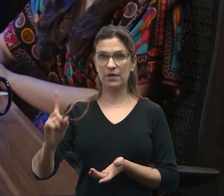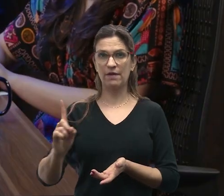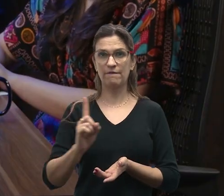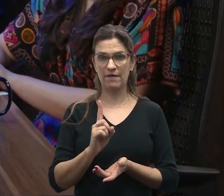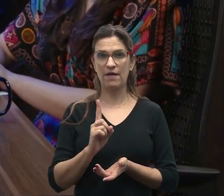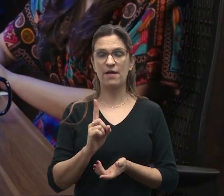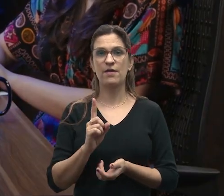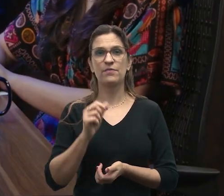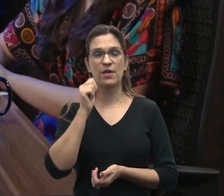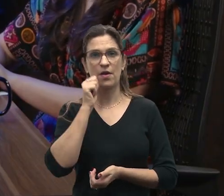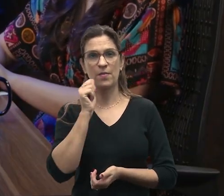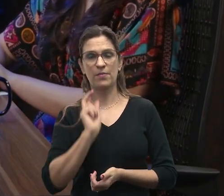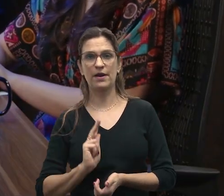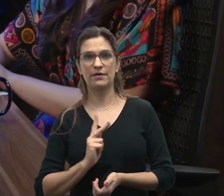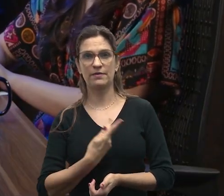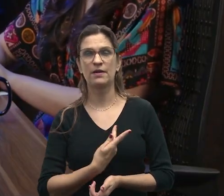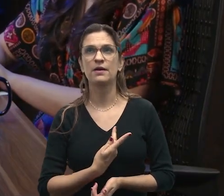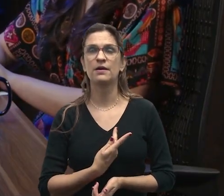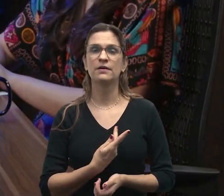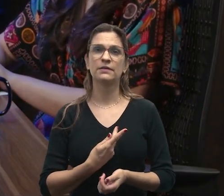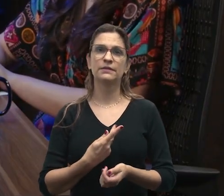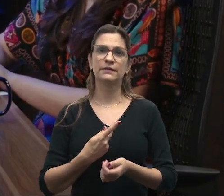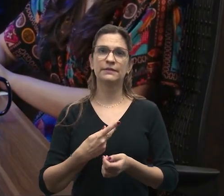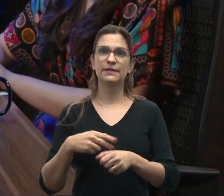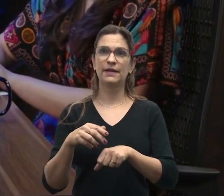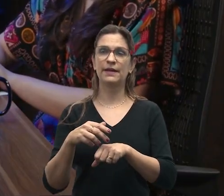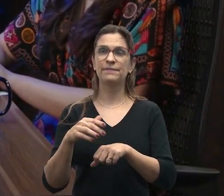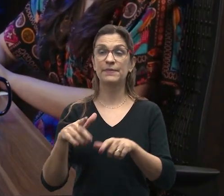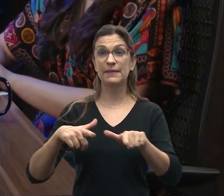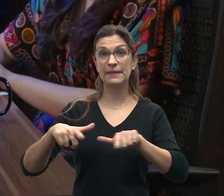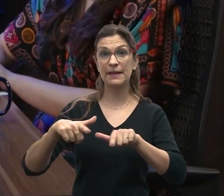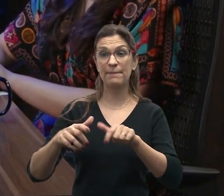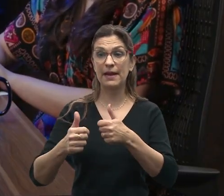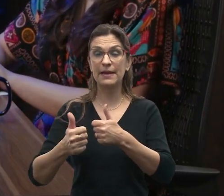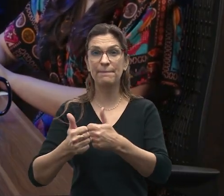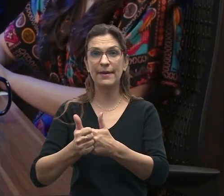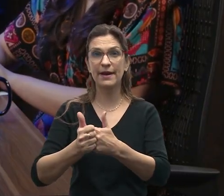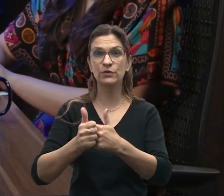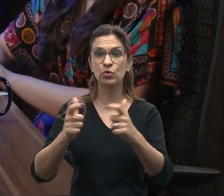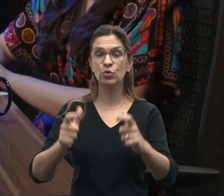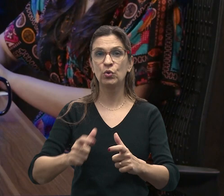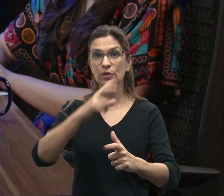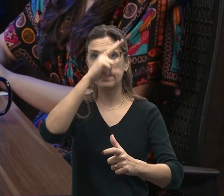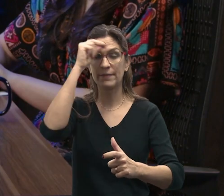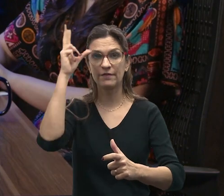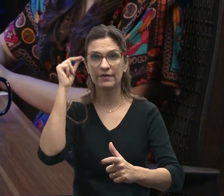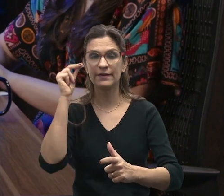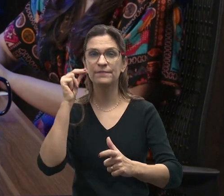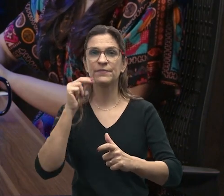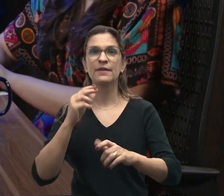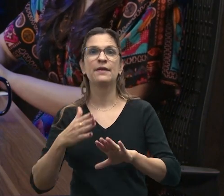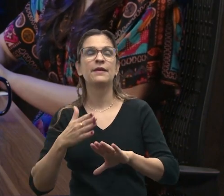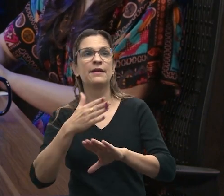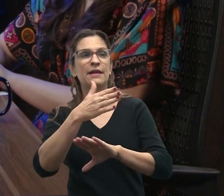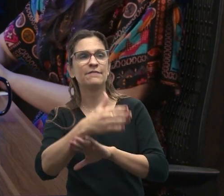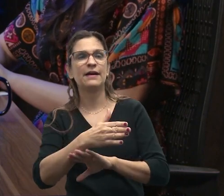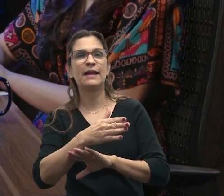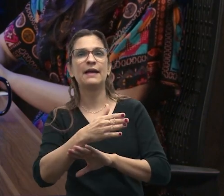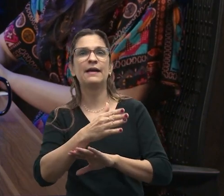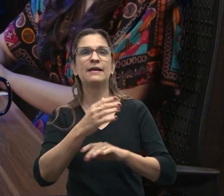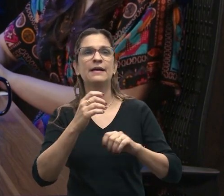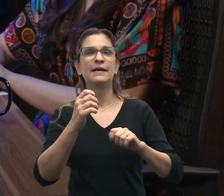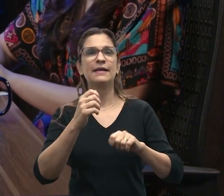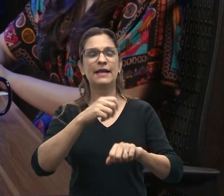trans, trabalha no comércio ali praticamente perto da prefeitura, e ela vai fazer atividade física no Belmar. E